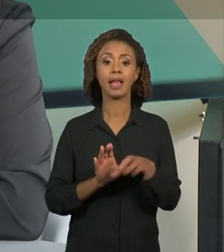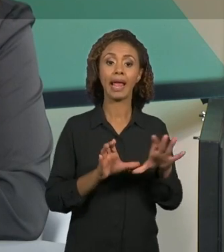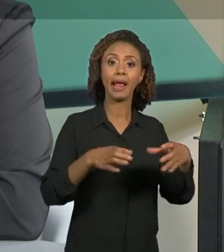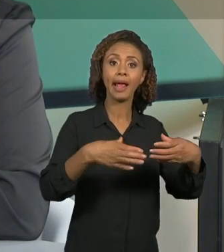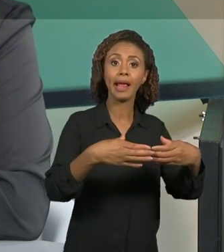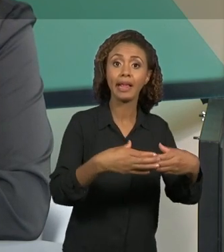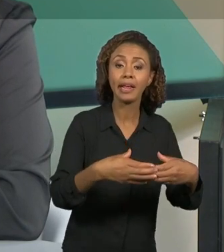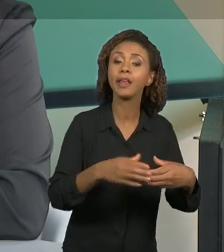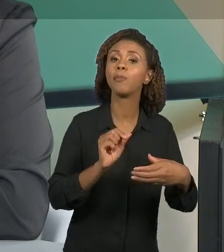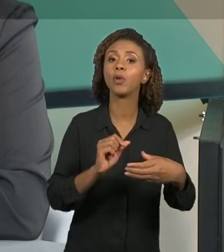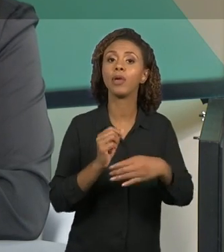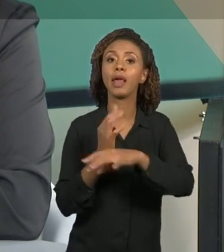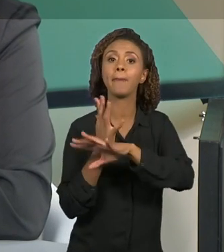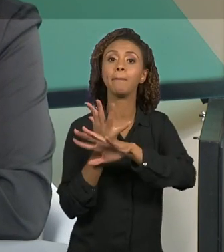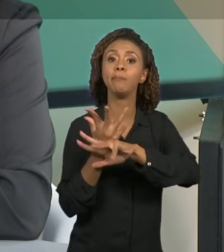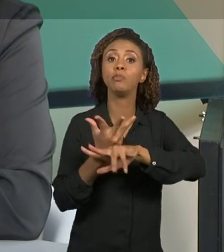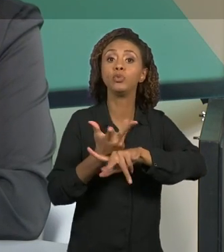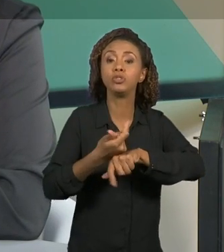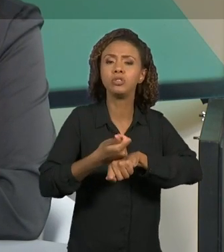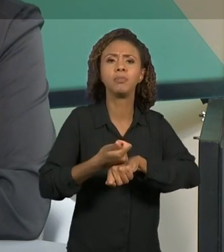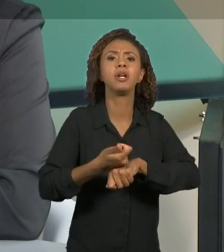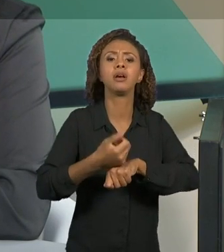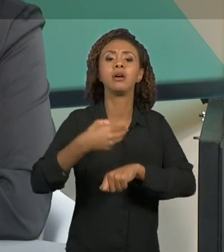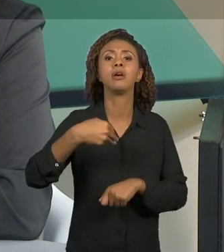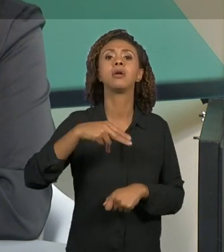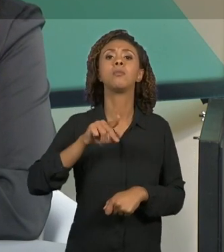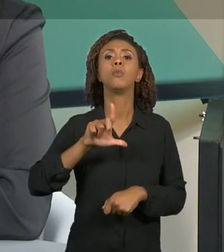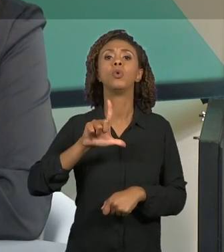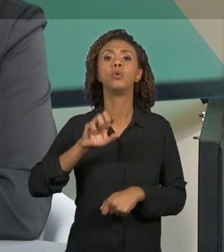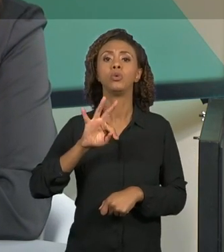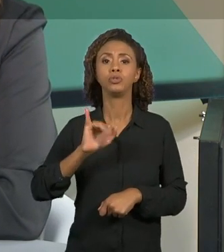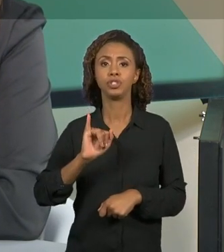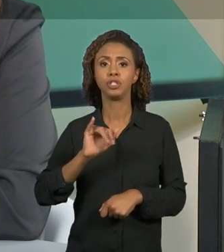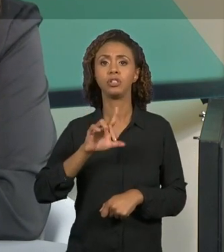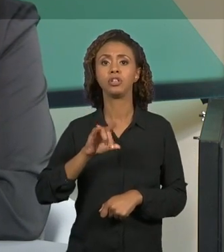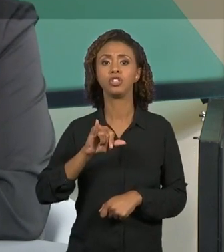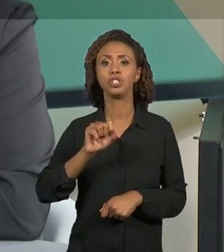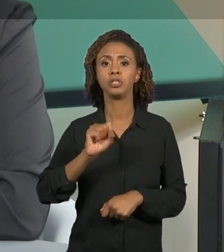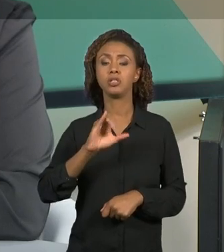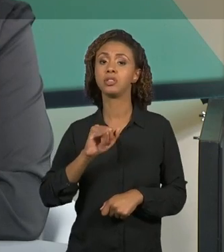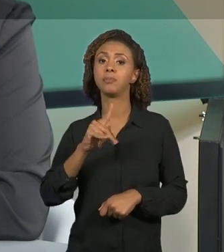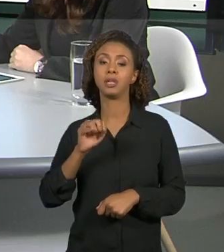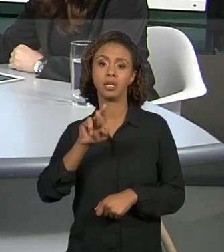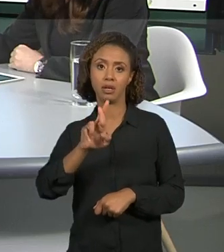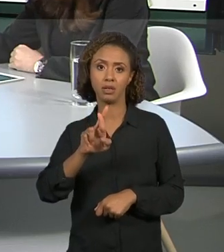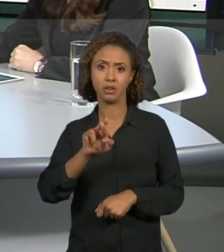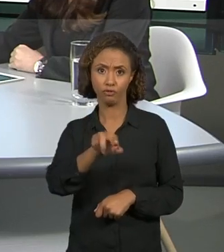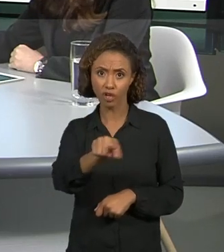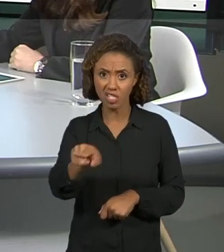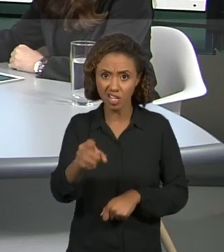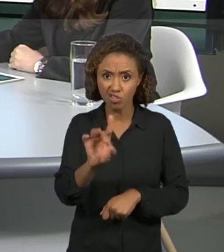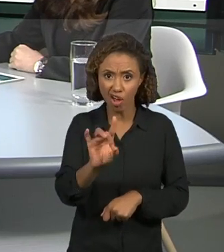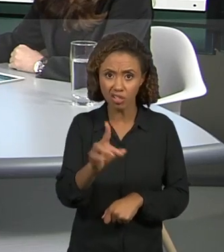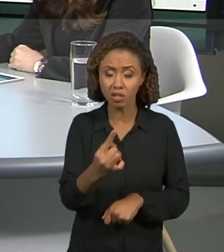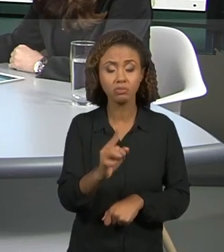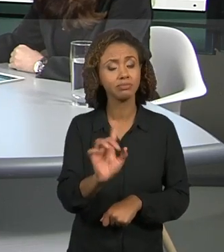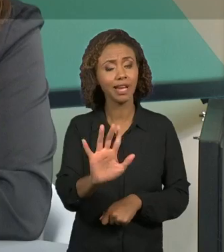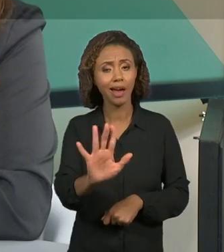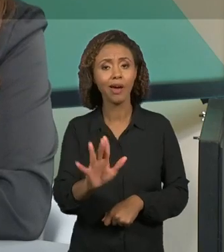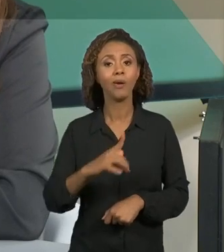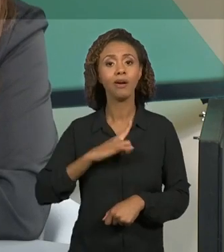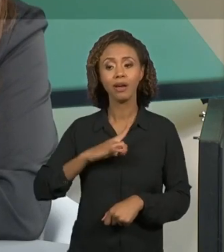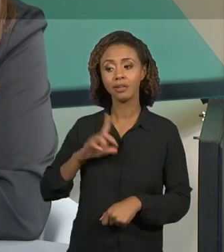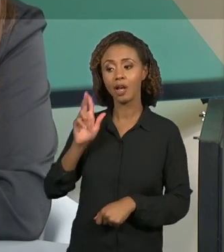multidisciplinares e aí vocês não estarão sozinhos na condução do projeto a gente vai ter um tutor